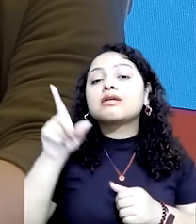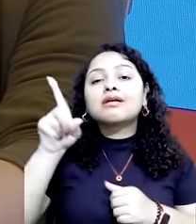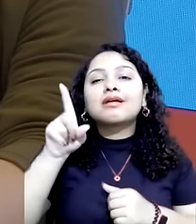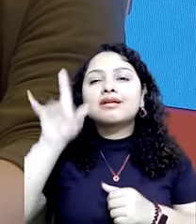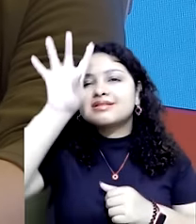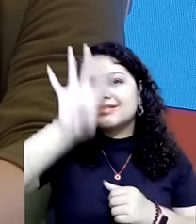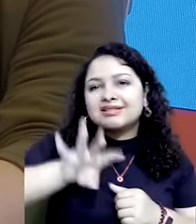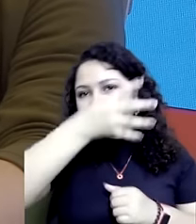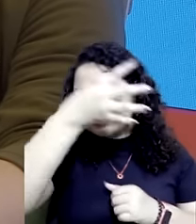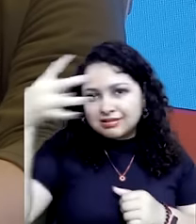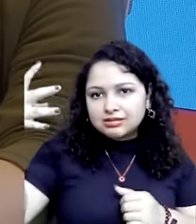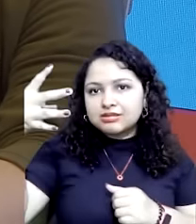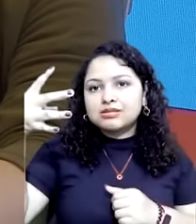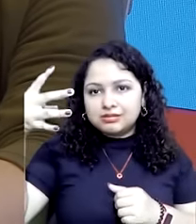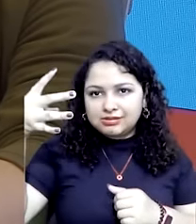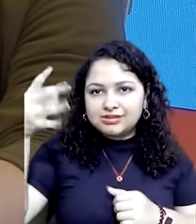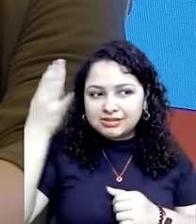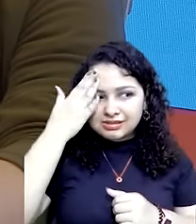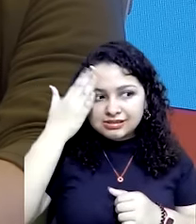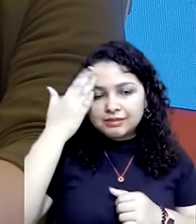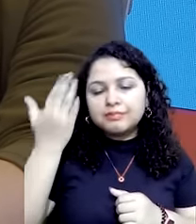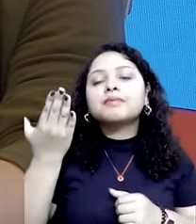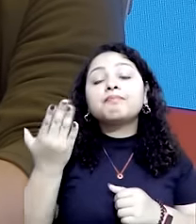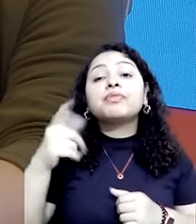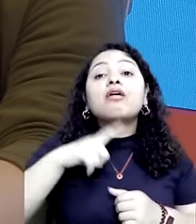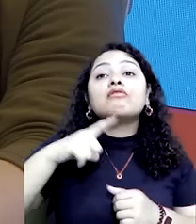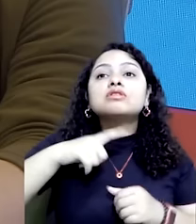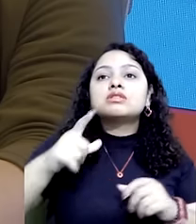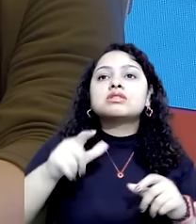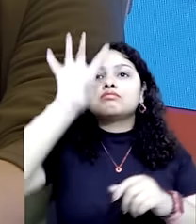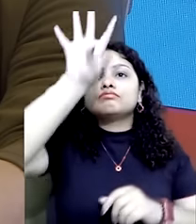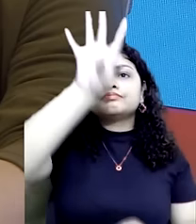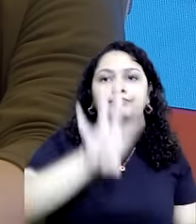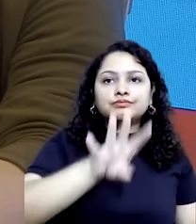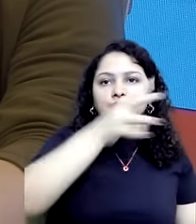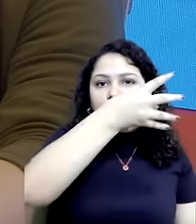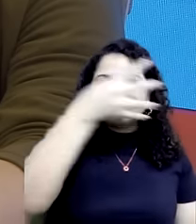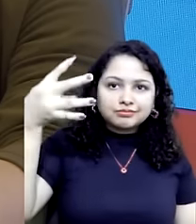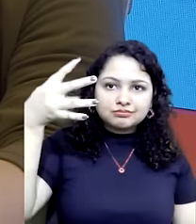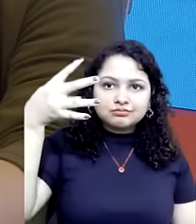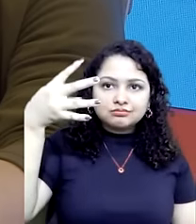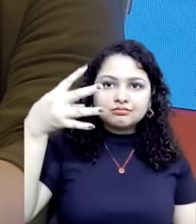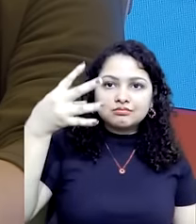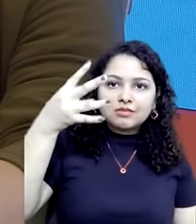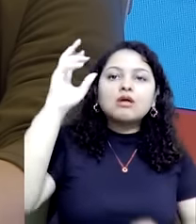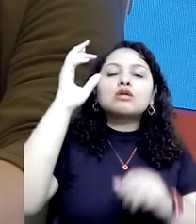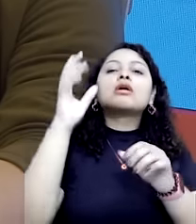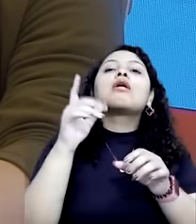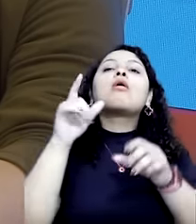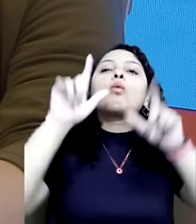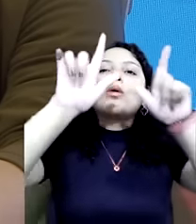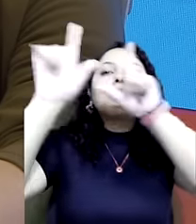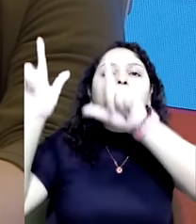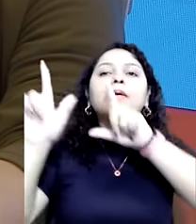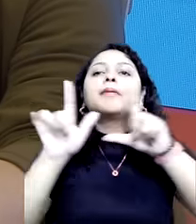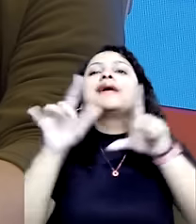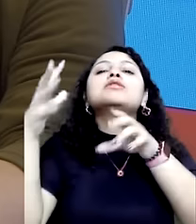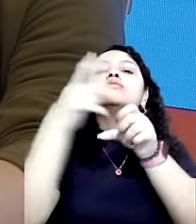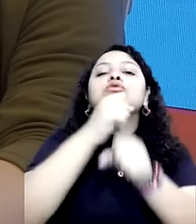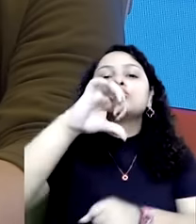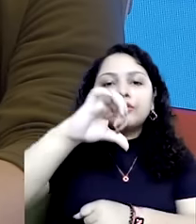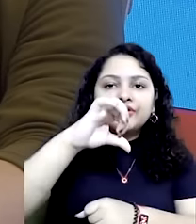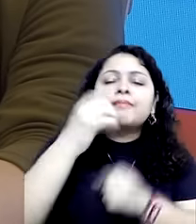um que você ativa e deixa a tela cortada em nove blocos né nove quadradinhos para que que serve